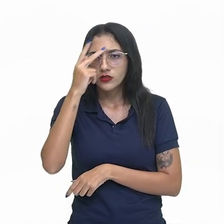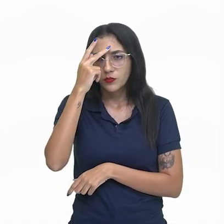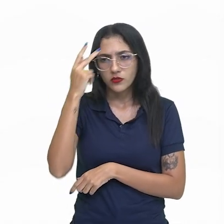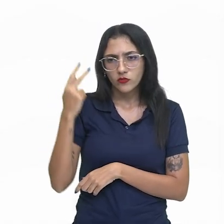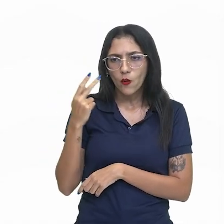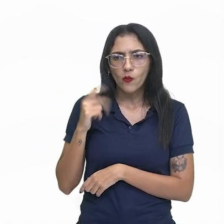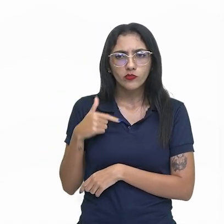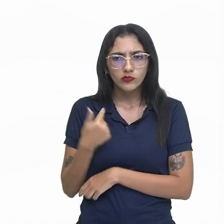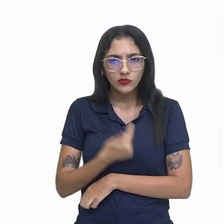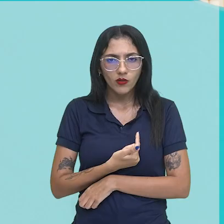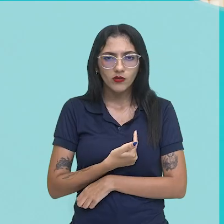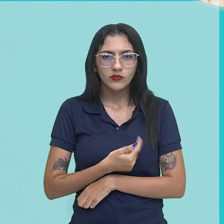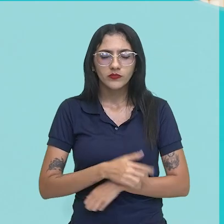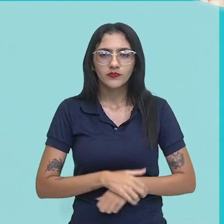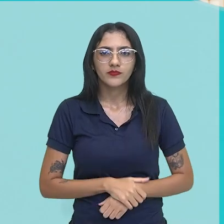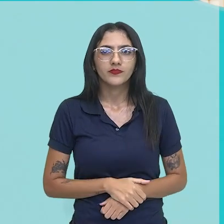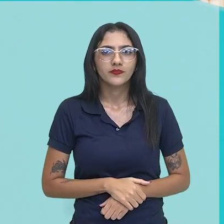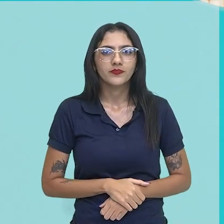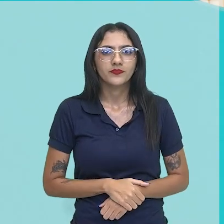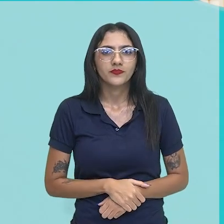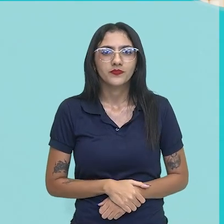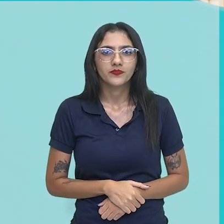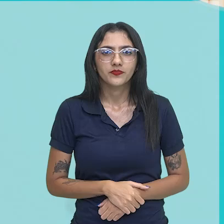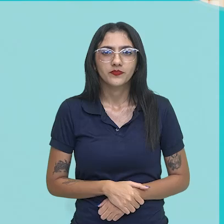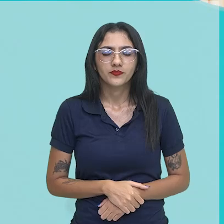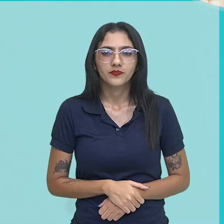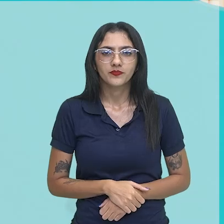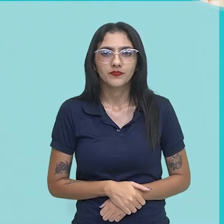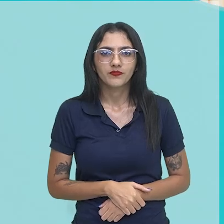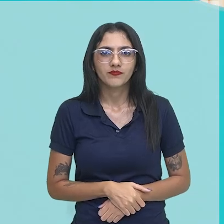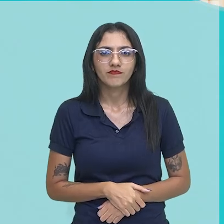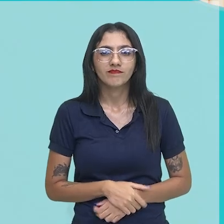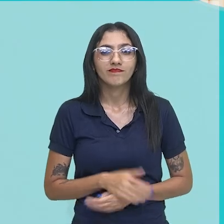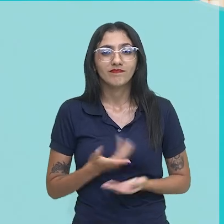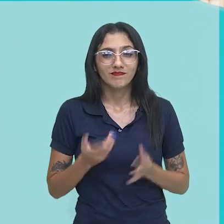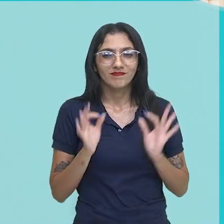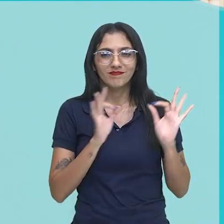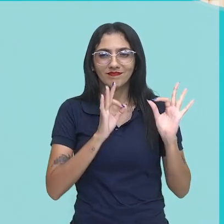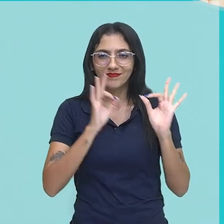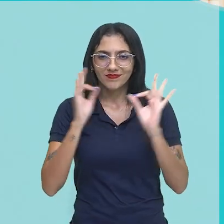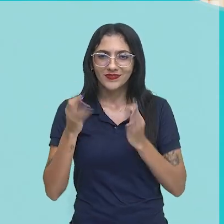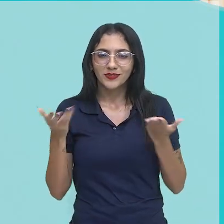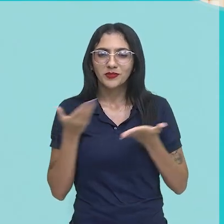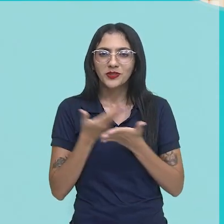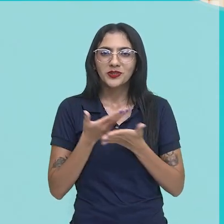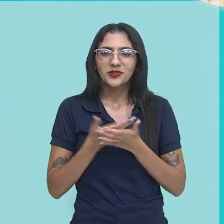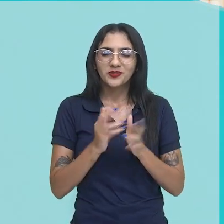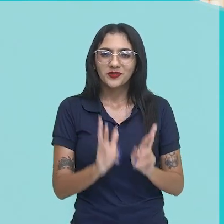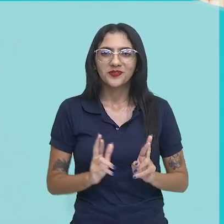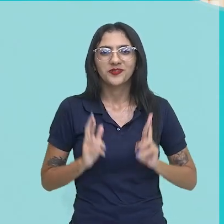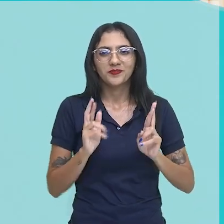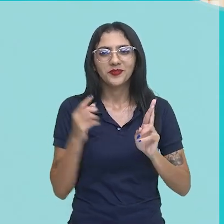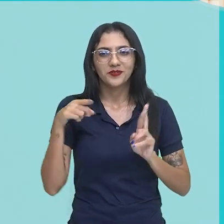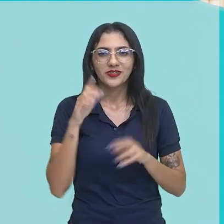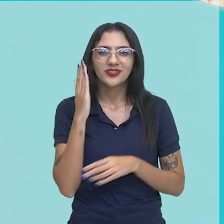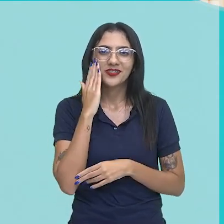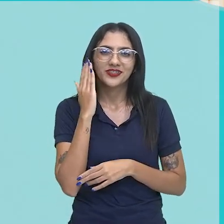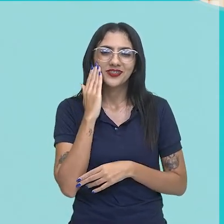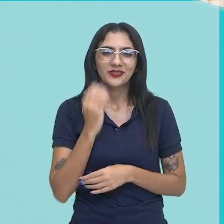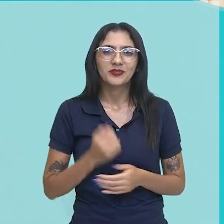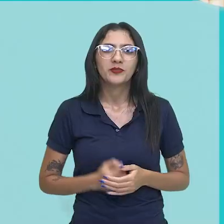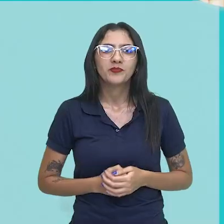nossos amigos. Então, essa foi a nossa aula de hoje. Espero que vocês tenham